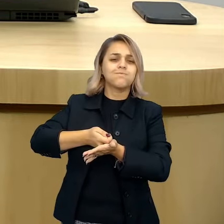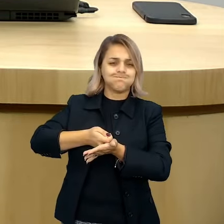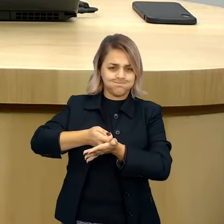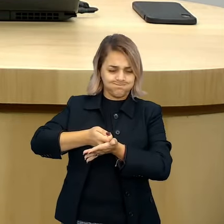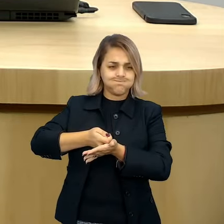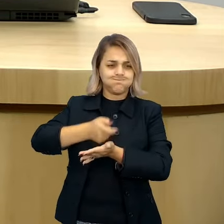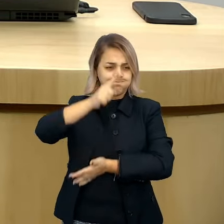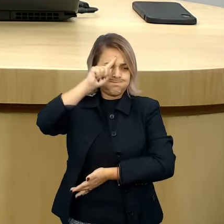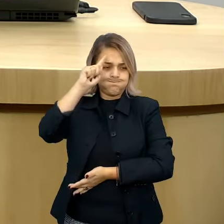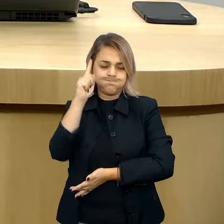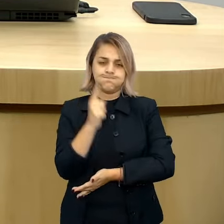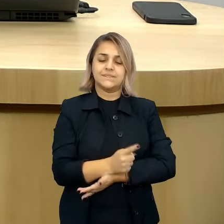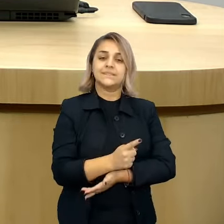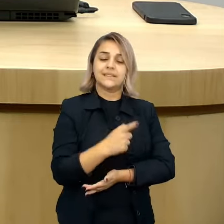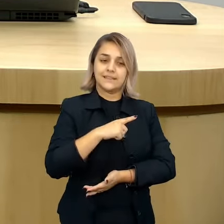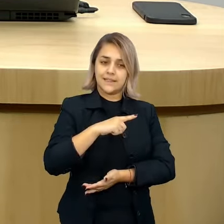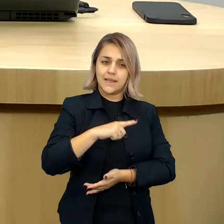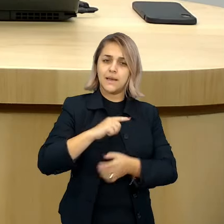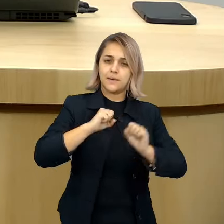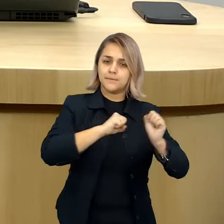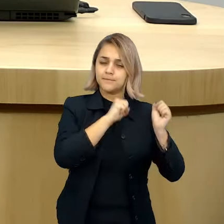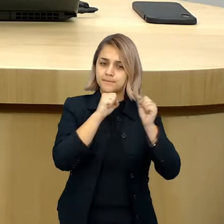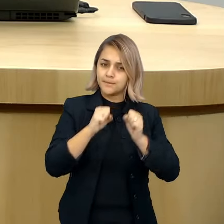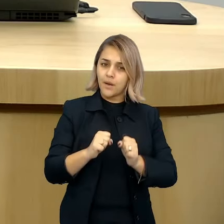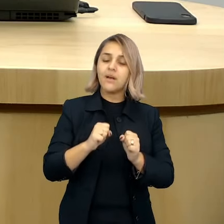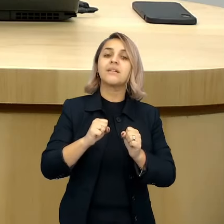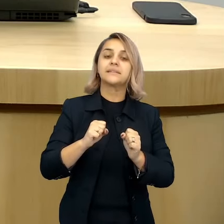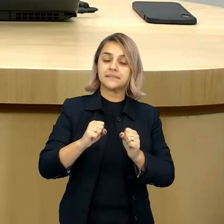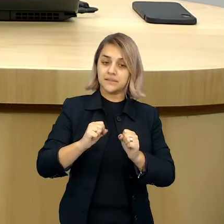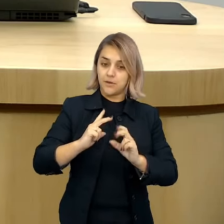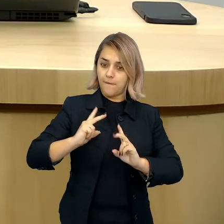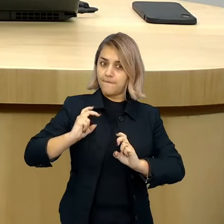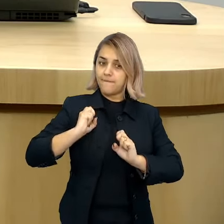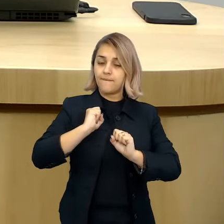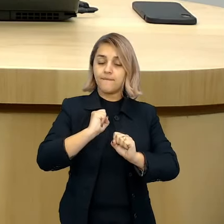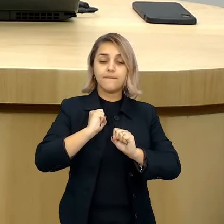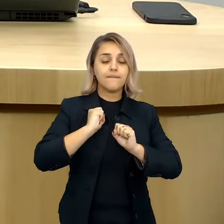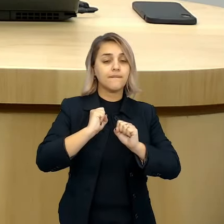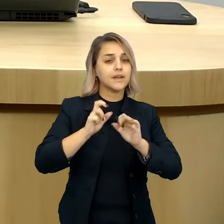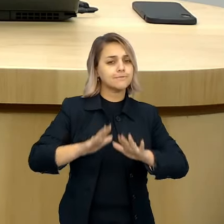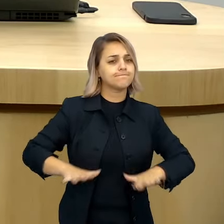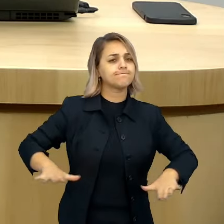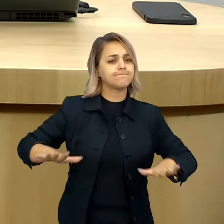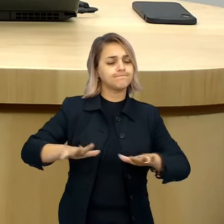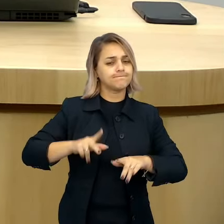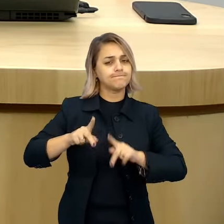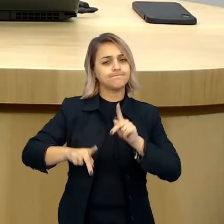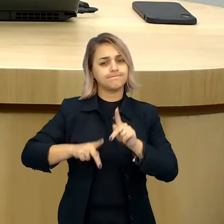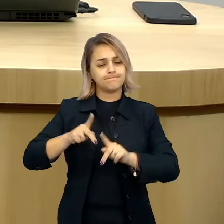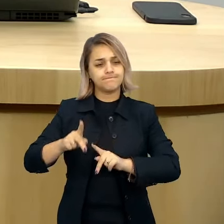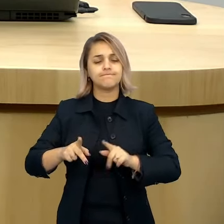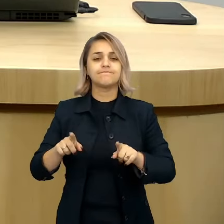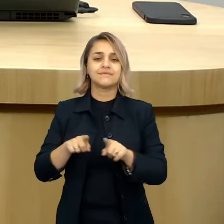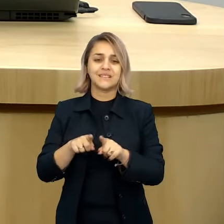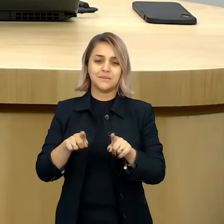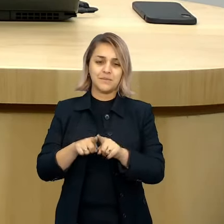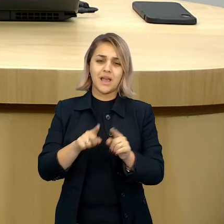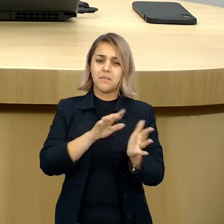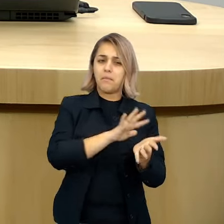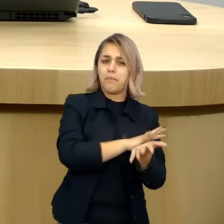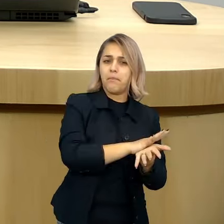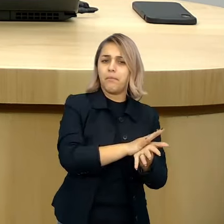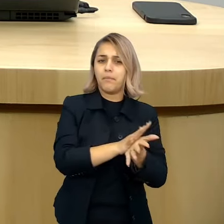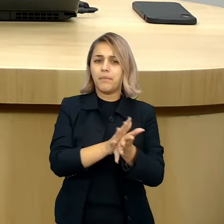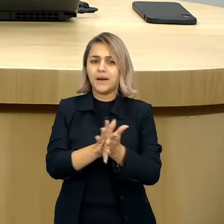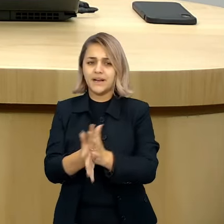gente teve esse poder político muito forte na população e até em extermínio delas em